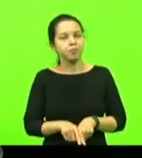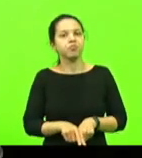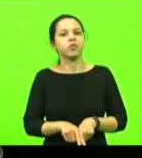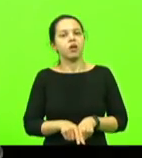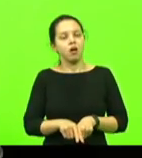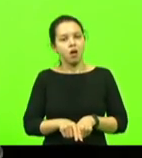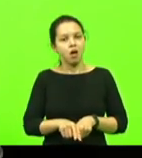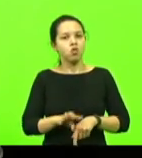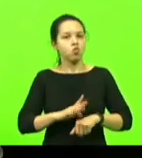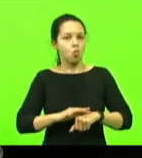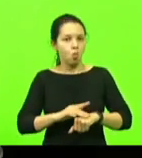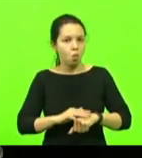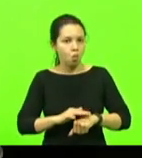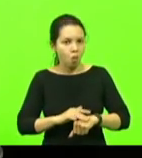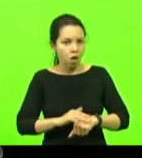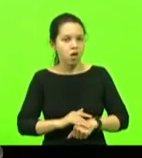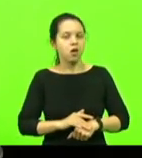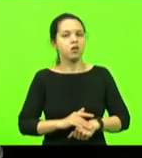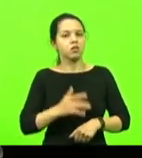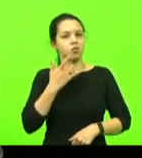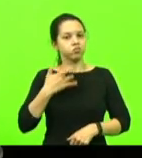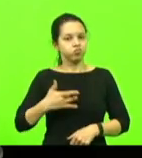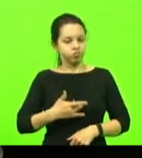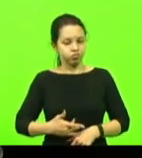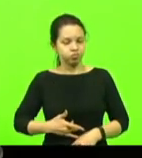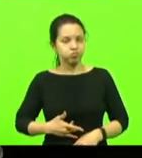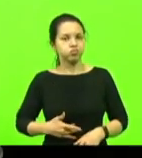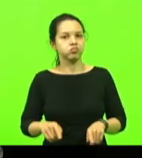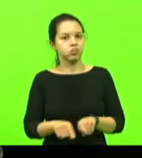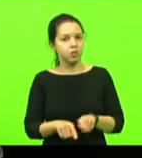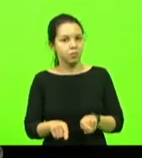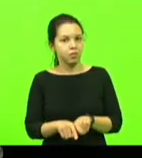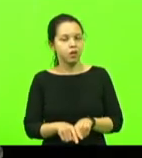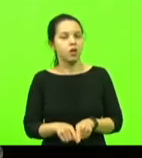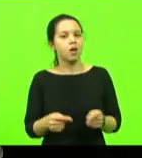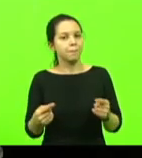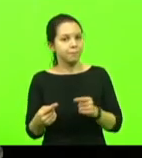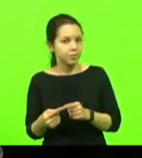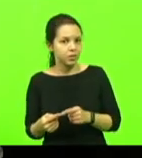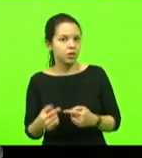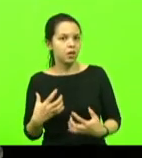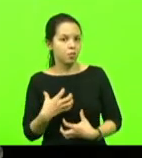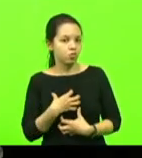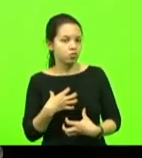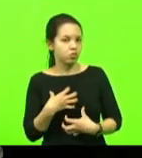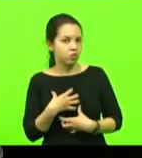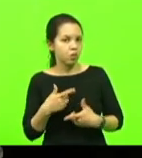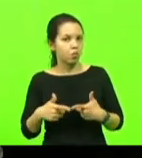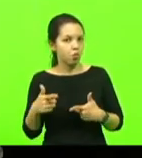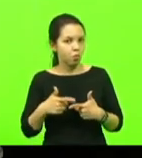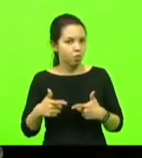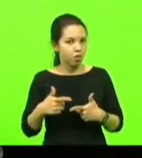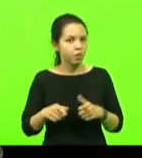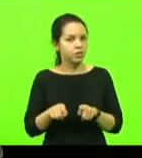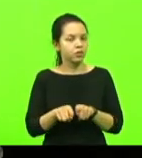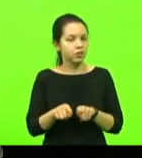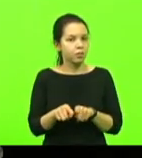e forte relação com aspectos emocionais, de remuneração insuficiente, sobrecarga de